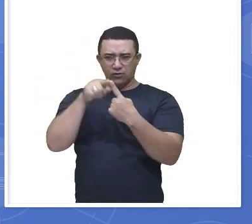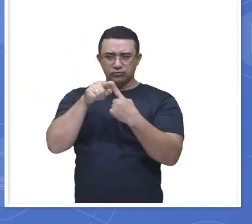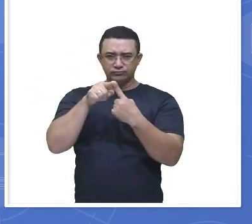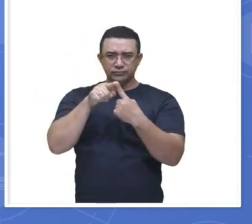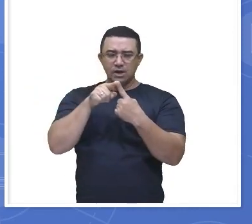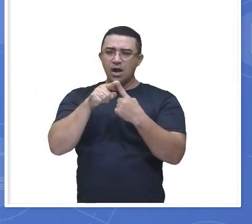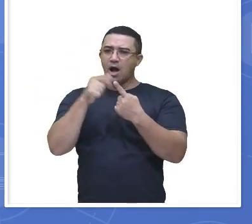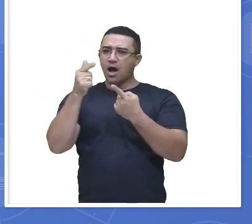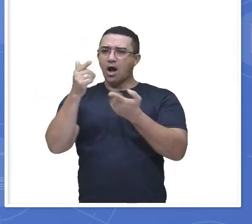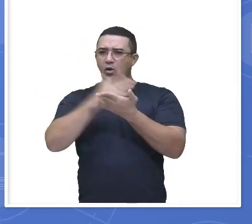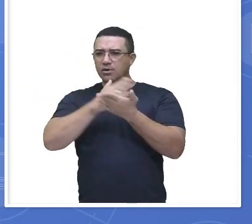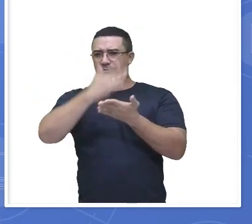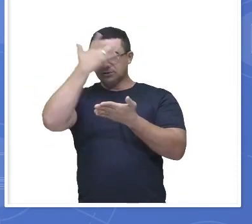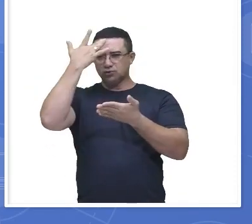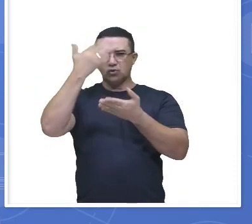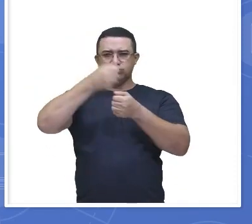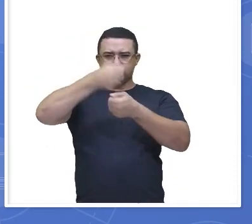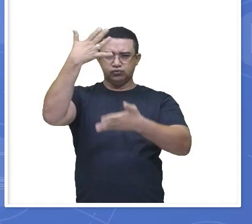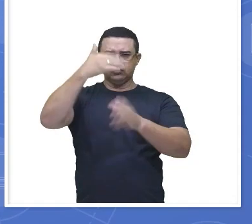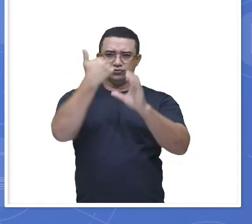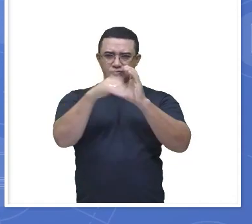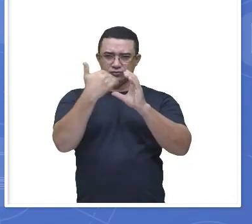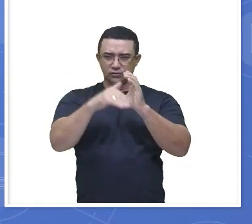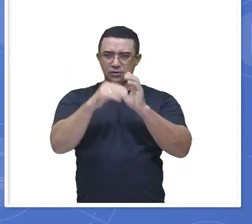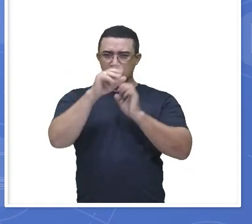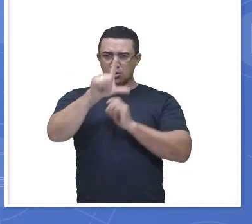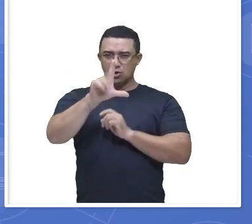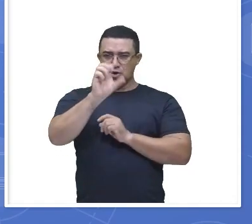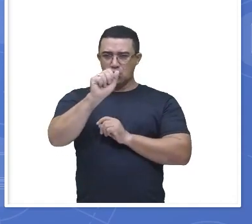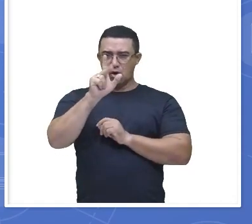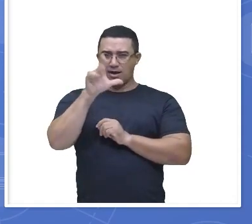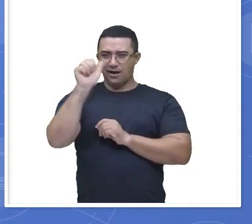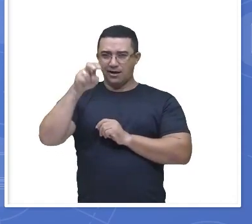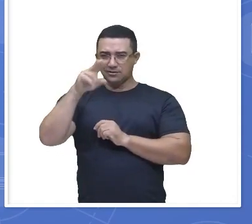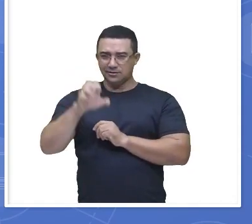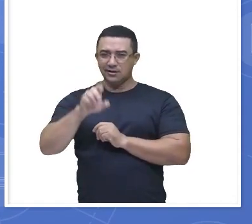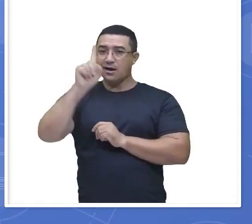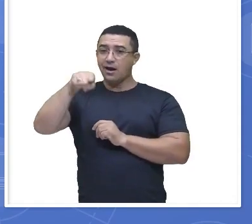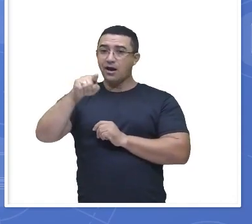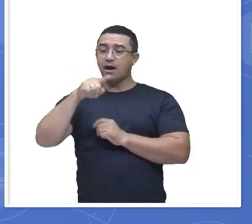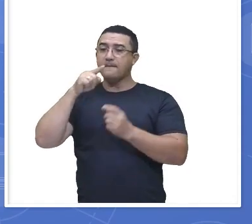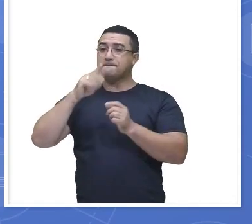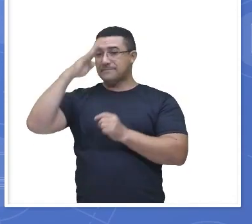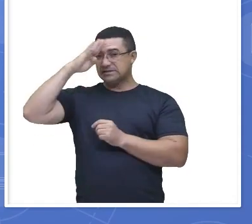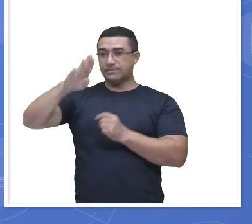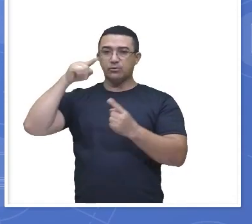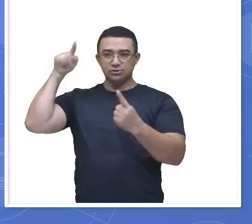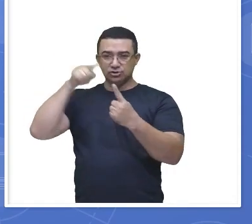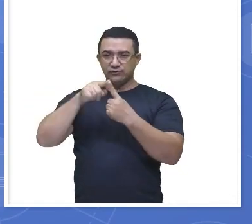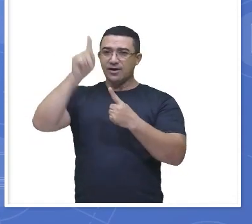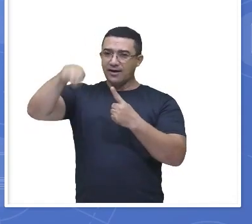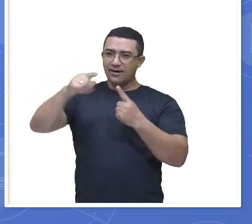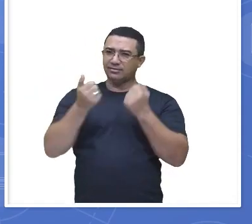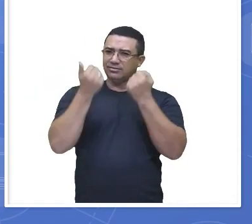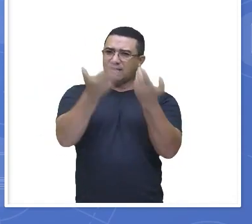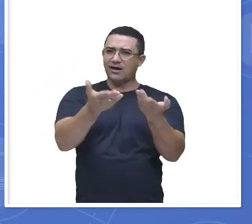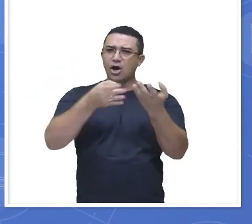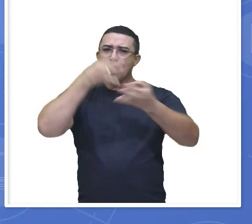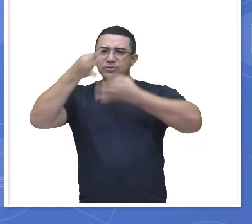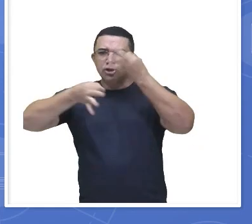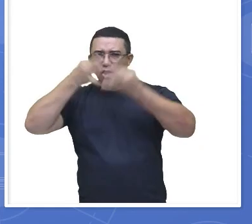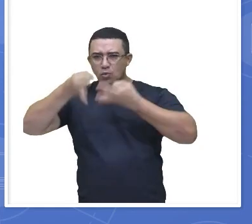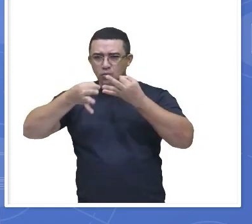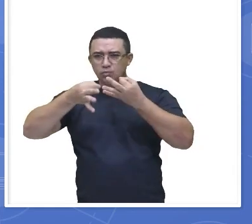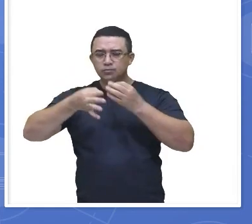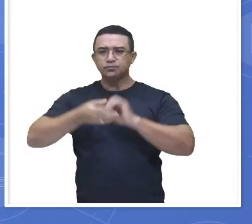aqui, a Lohane, ela disse que o principal objetivo é de opinar através da argumentação. Interessante